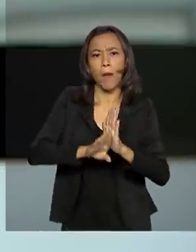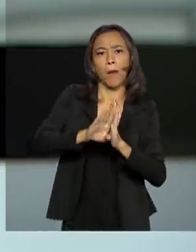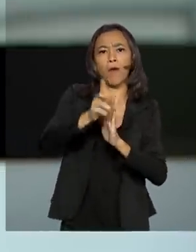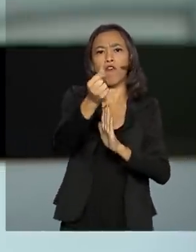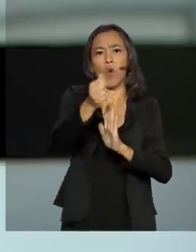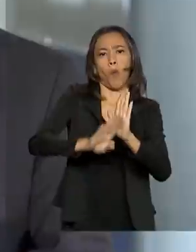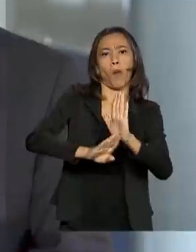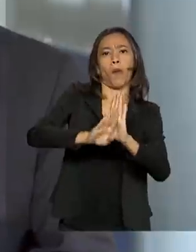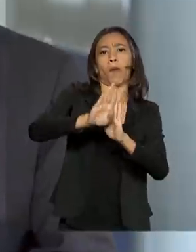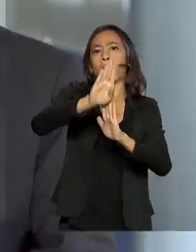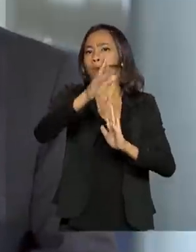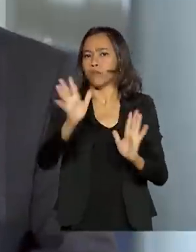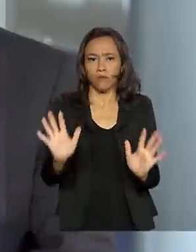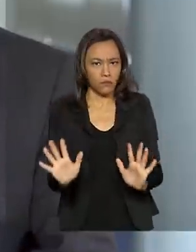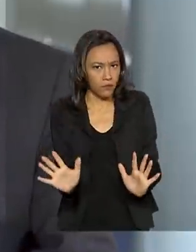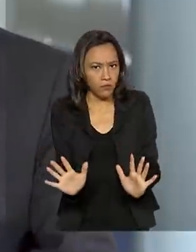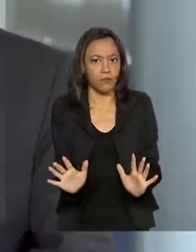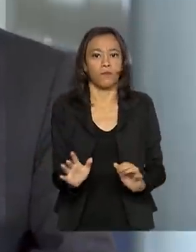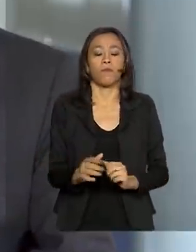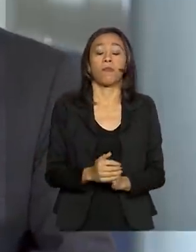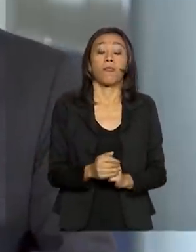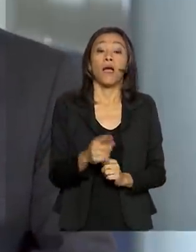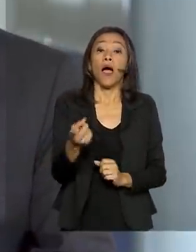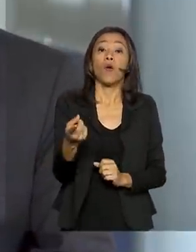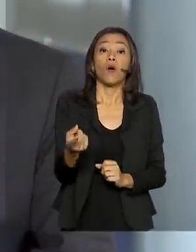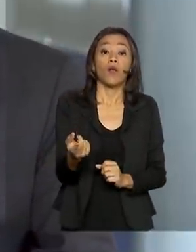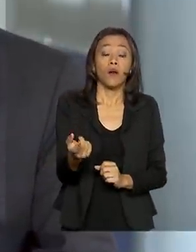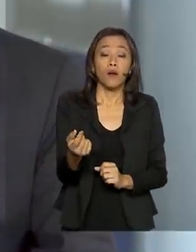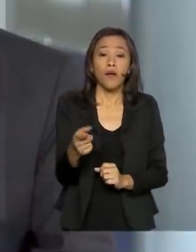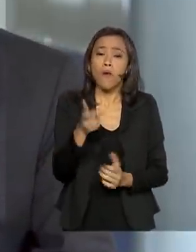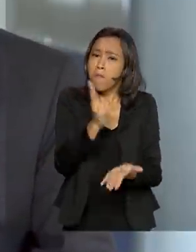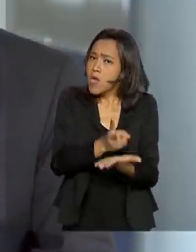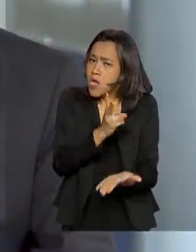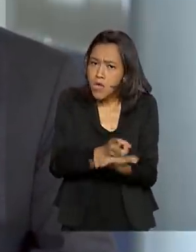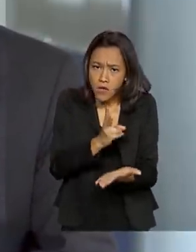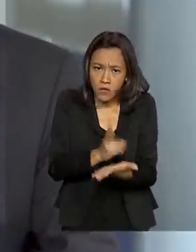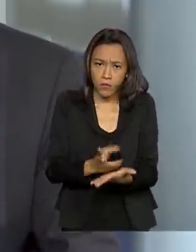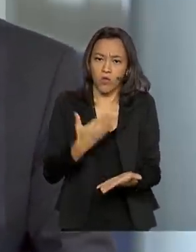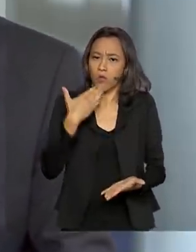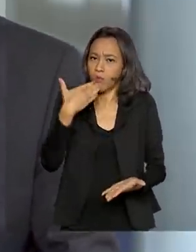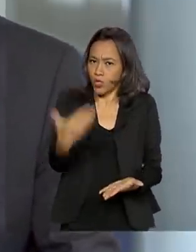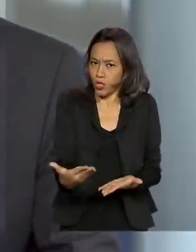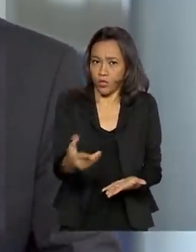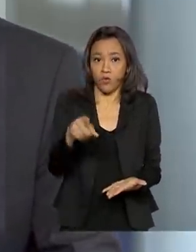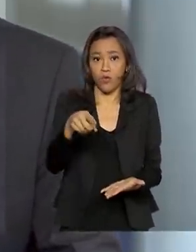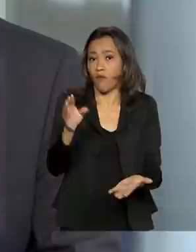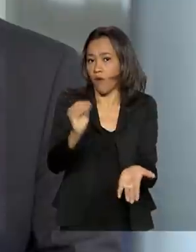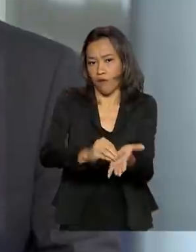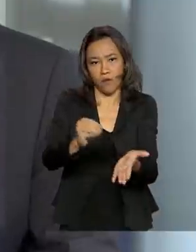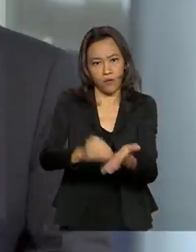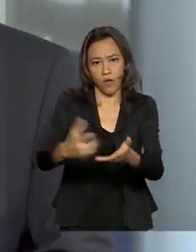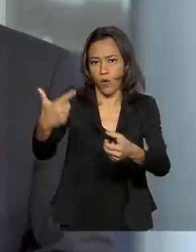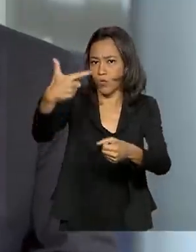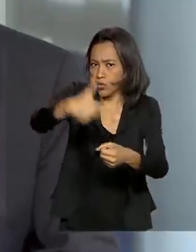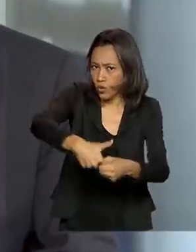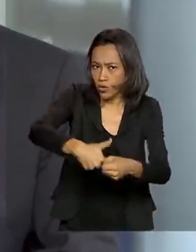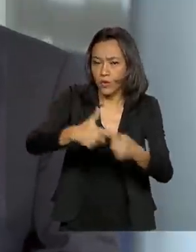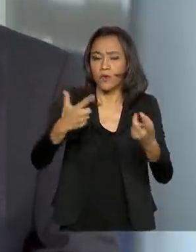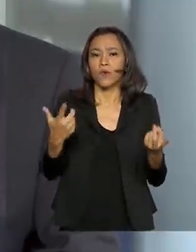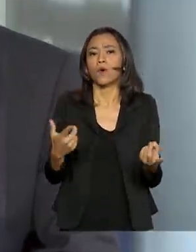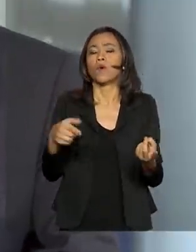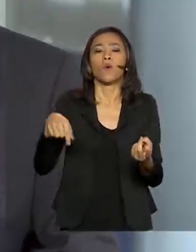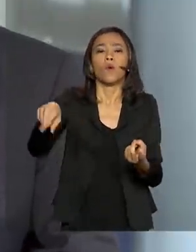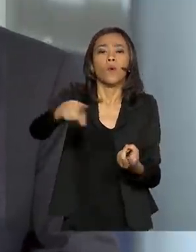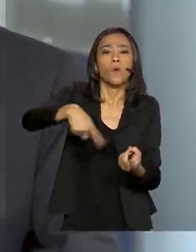combustível. Agora, em termos de quantidade, é a mesma coisa do gás de cozinha. Não falta combustível. As